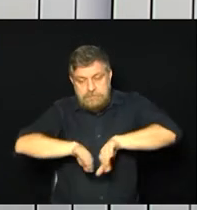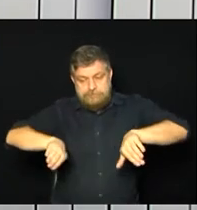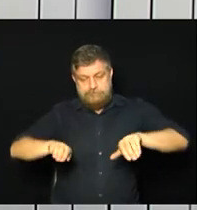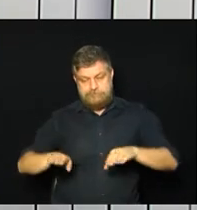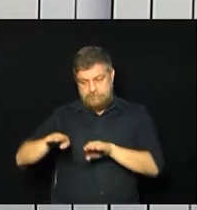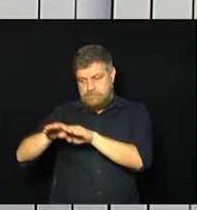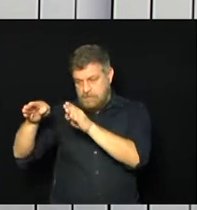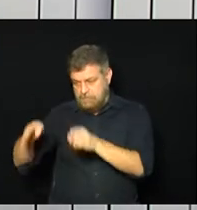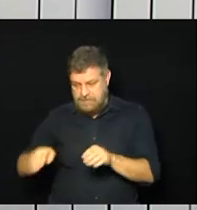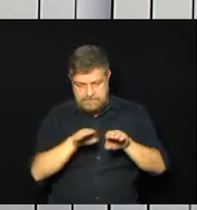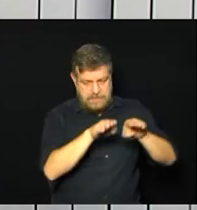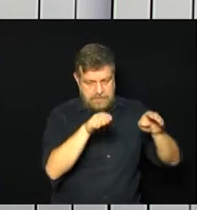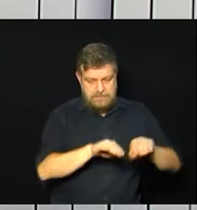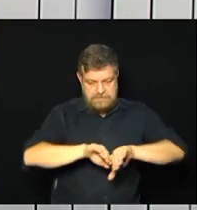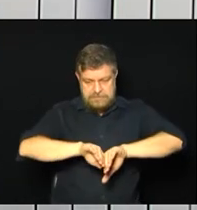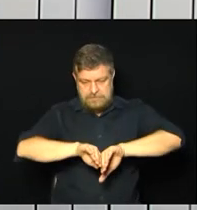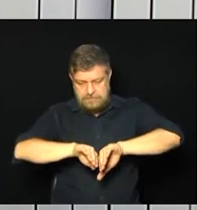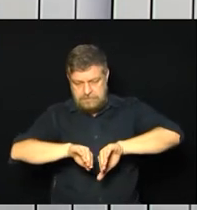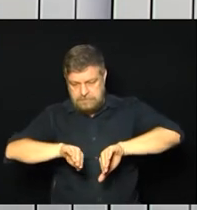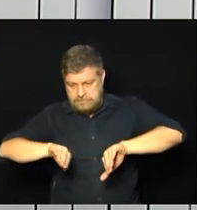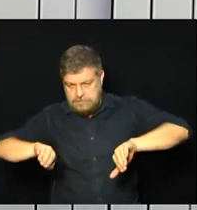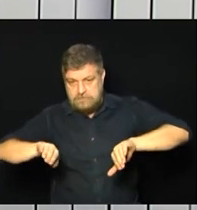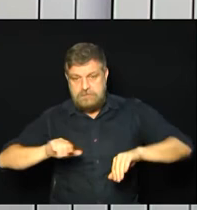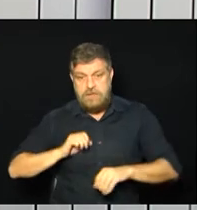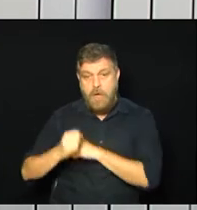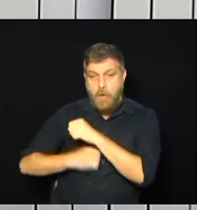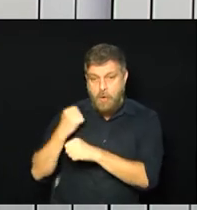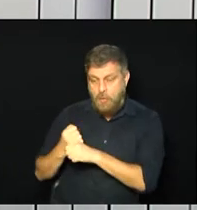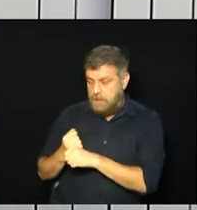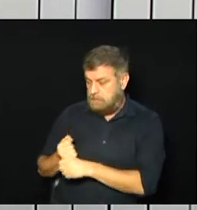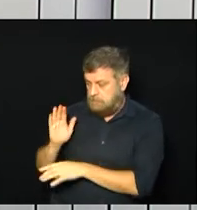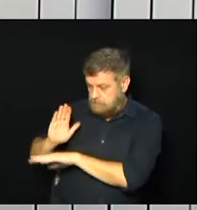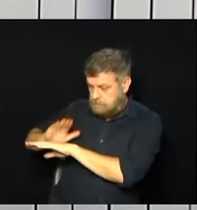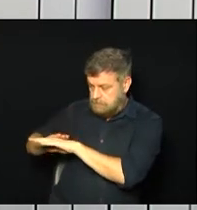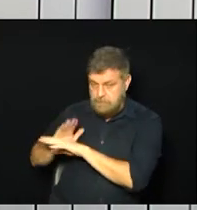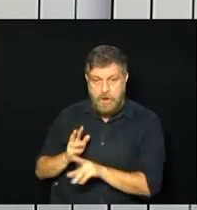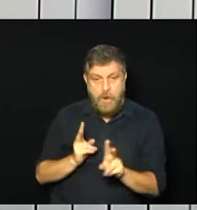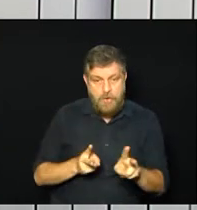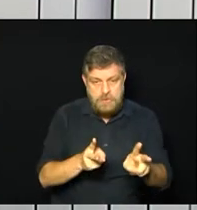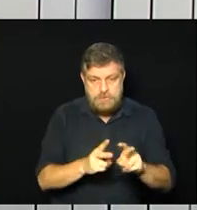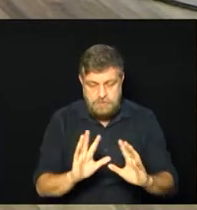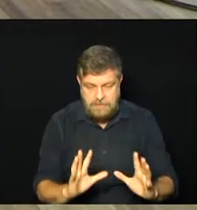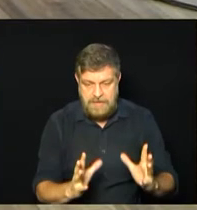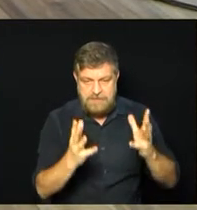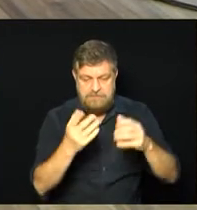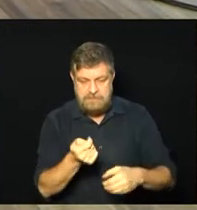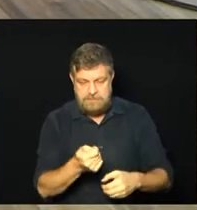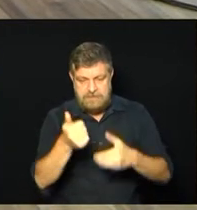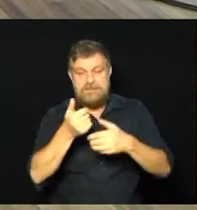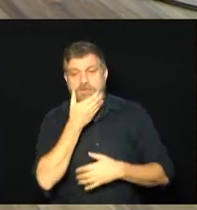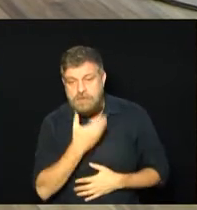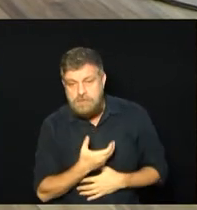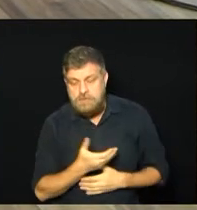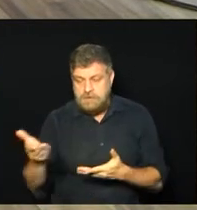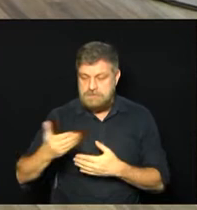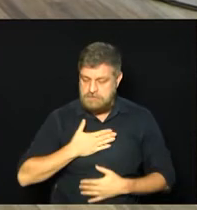das mesas. O que foi feito durante esse ano continua agora para as festas de fim de ano? Seja bem-vindo mais